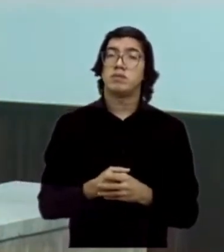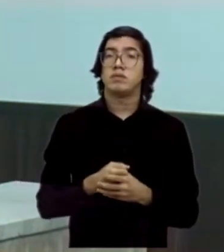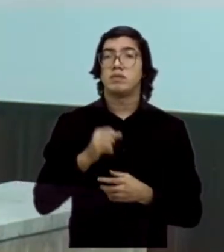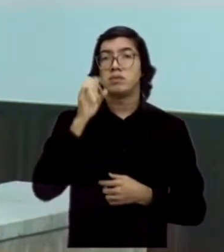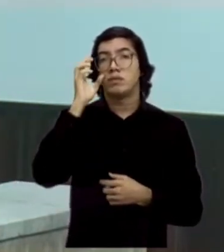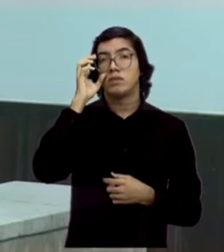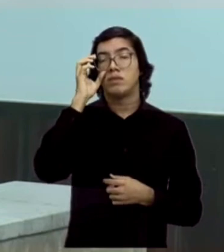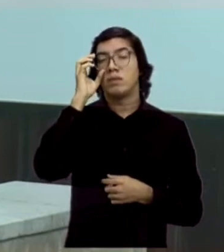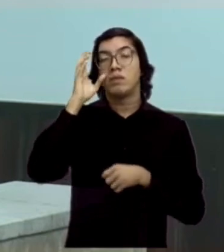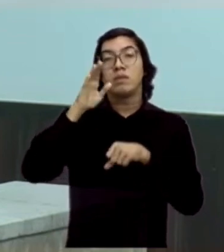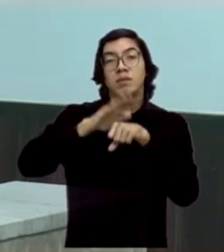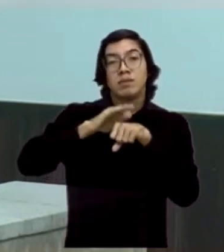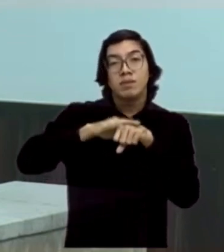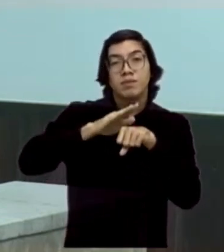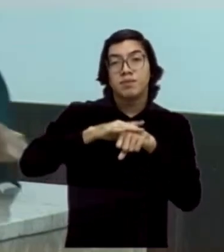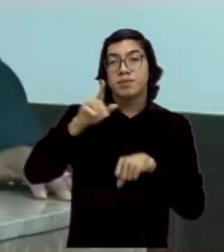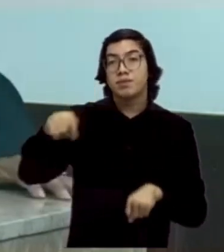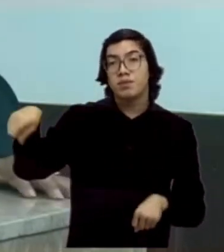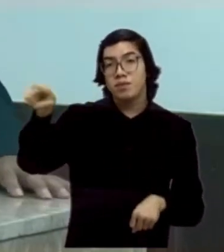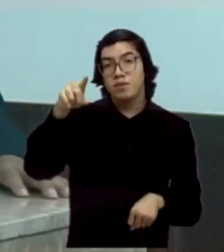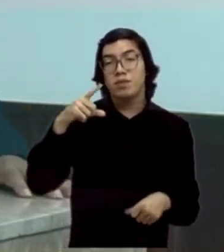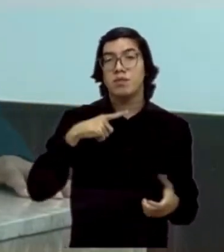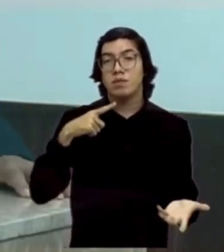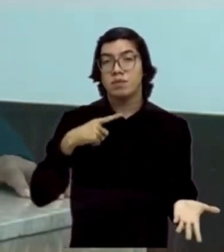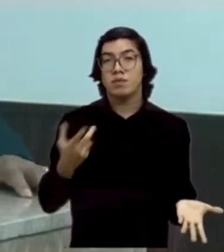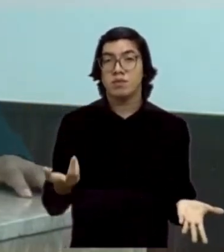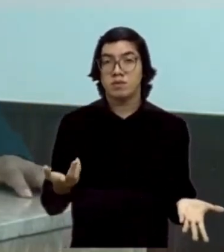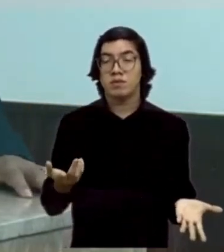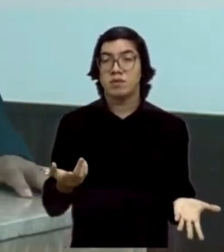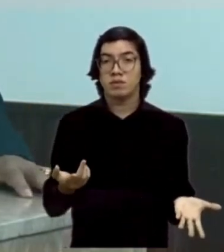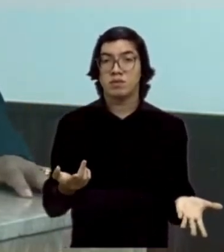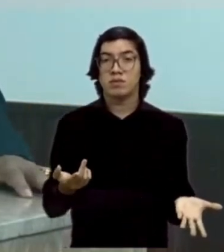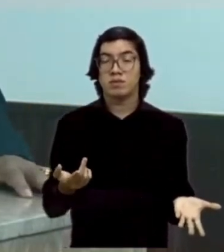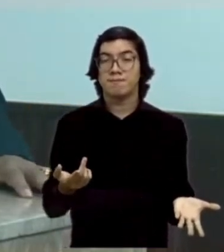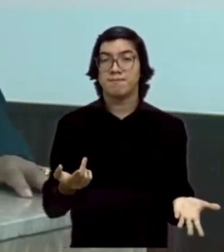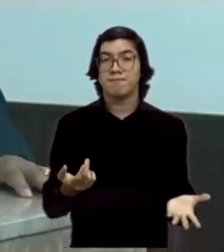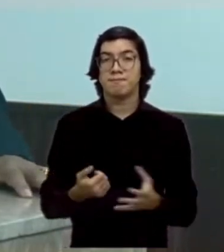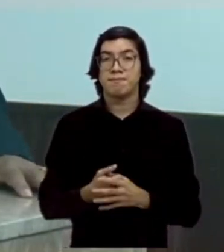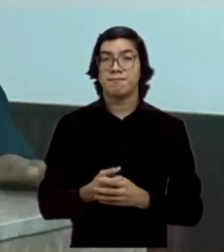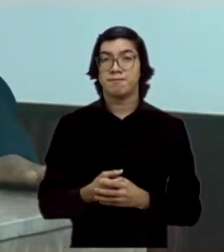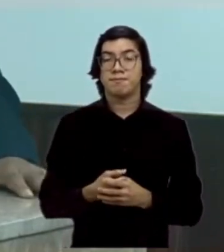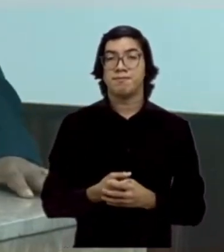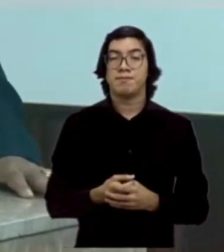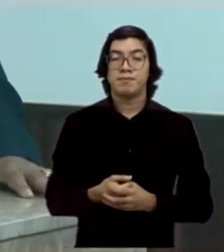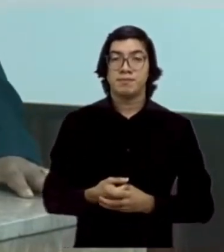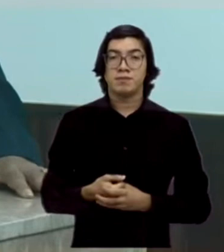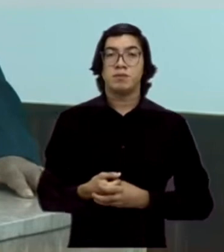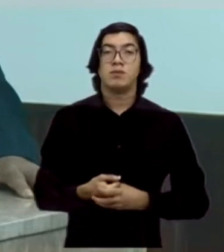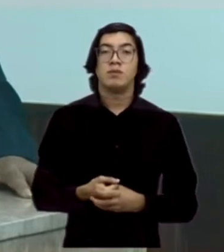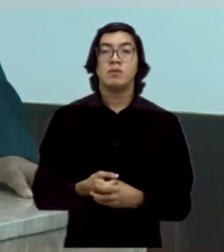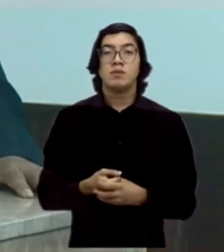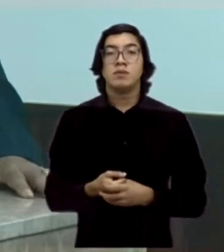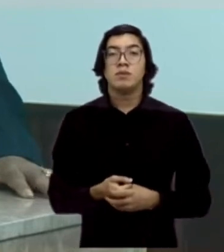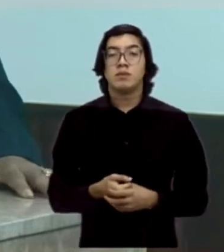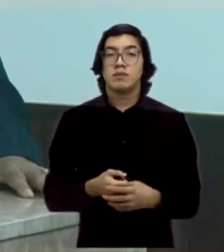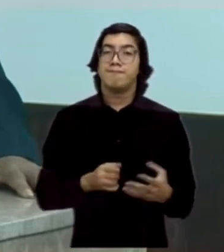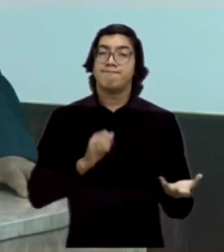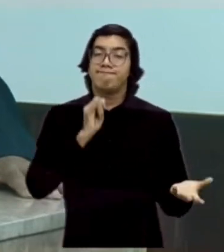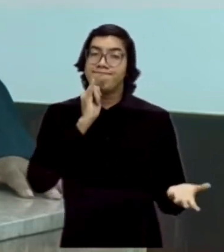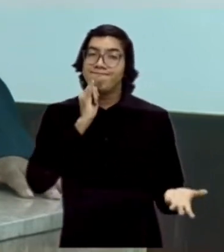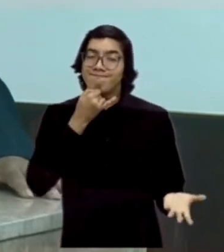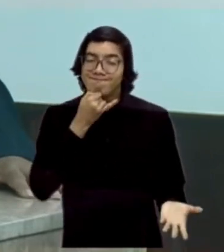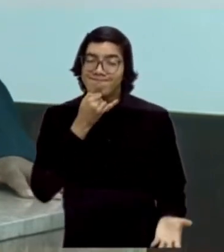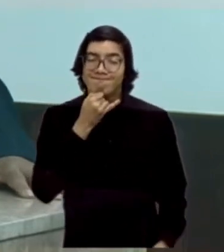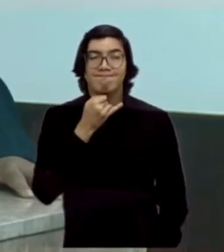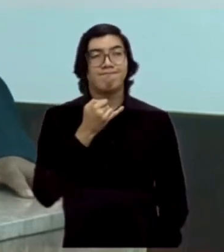é outra coisa que também não é verdade, minha querida Adriana. Não é verdade.